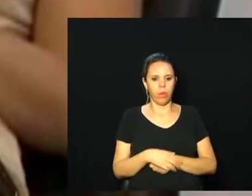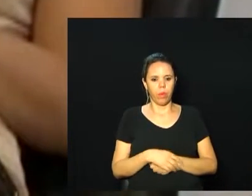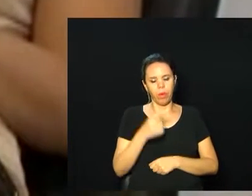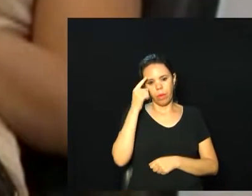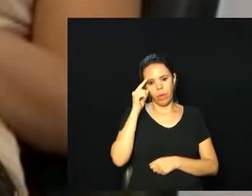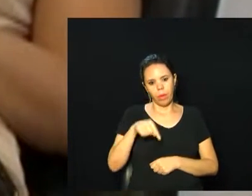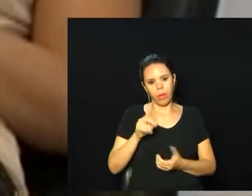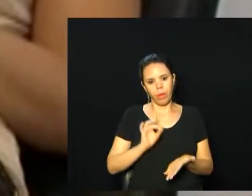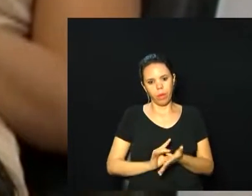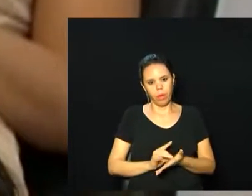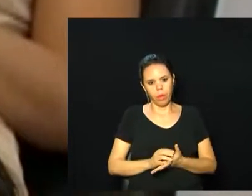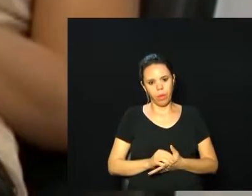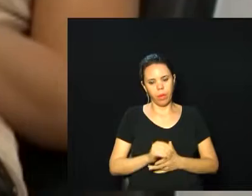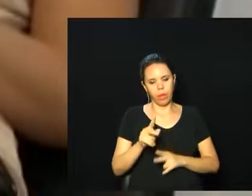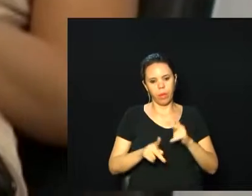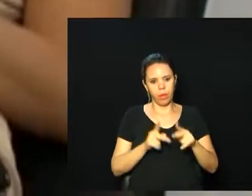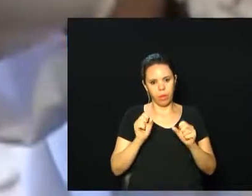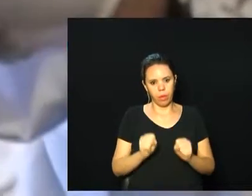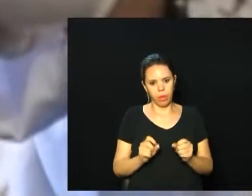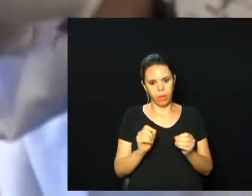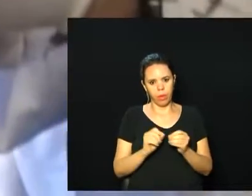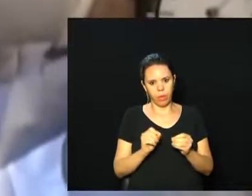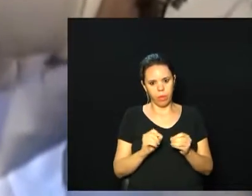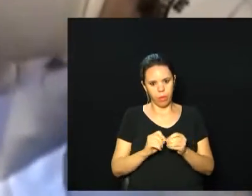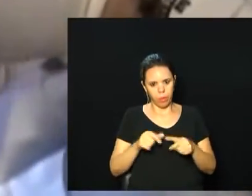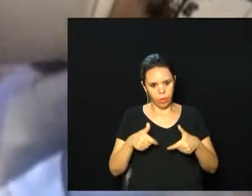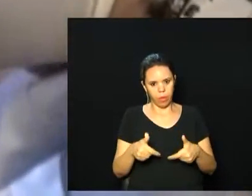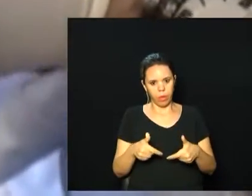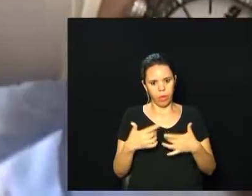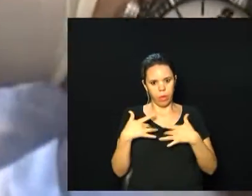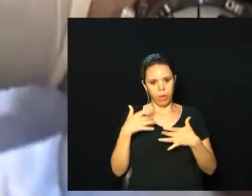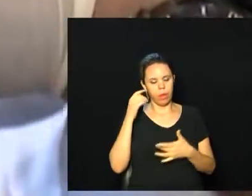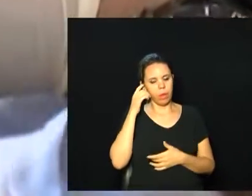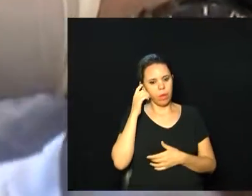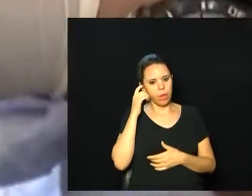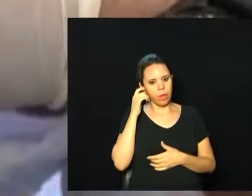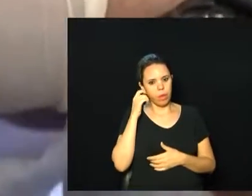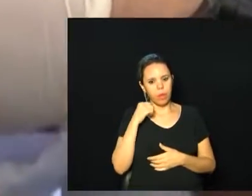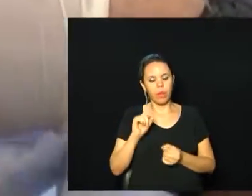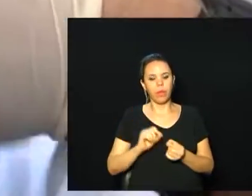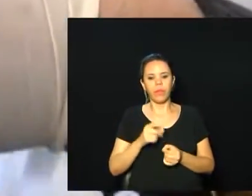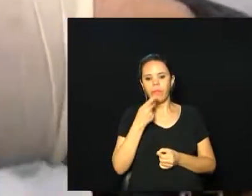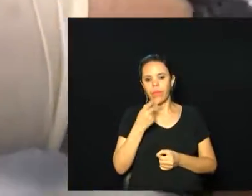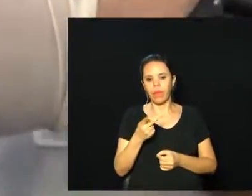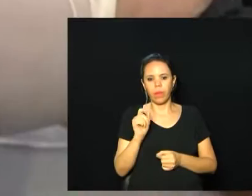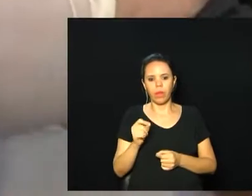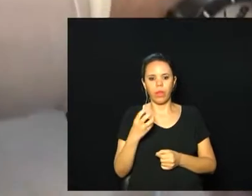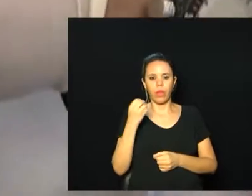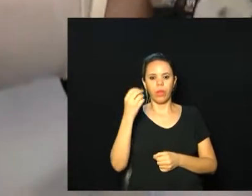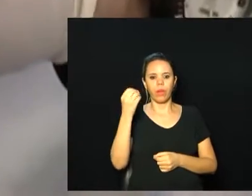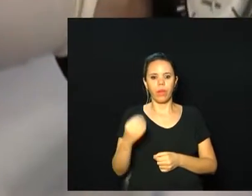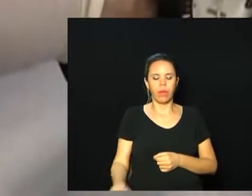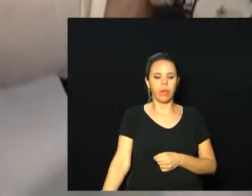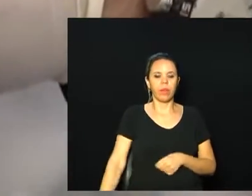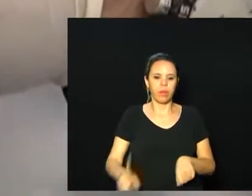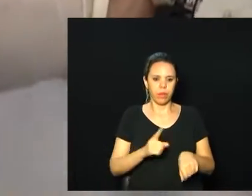ideia é que realmente as pessoas possam fazer esse ato de bondade. Então, o que a gente fala é que para quem for viajar, reservar